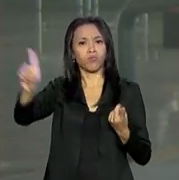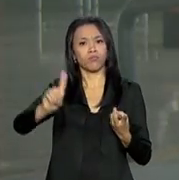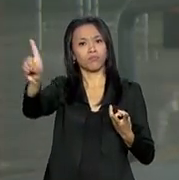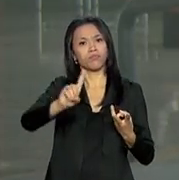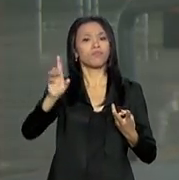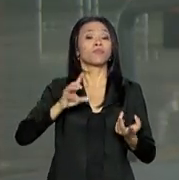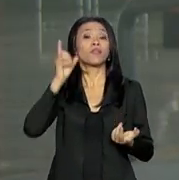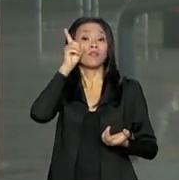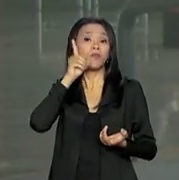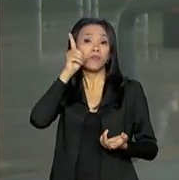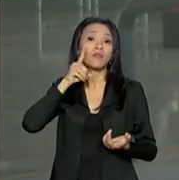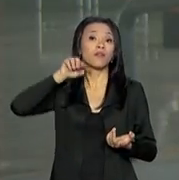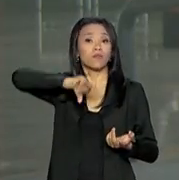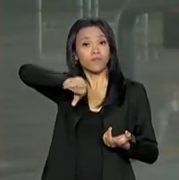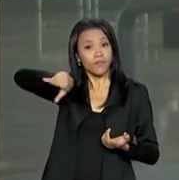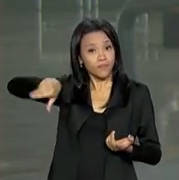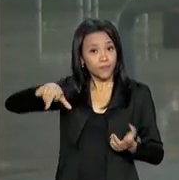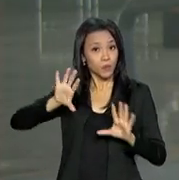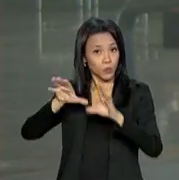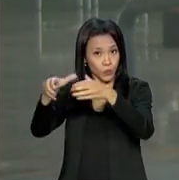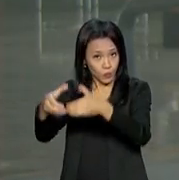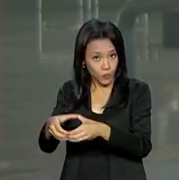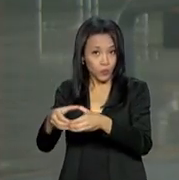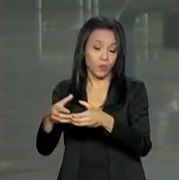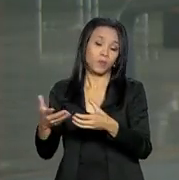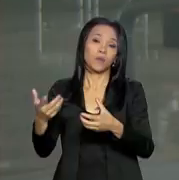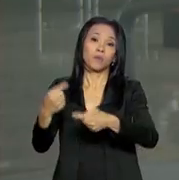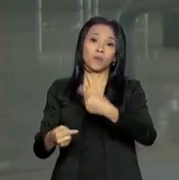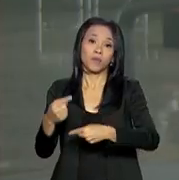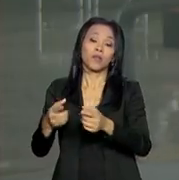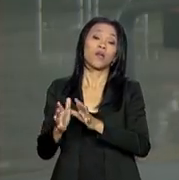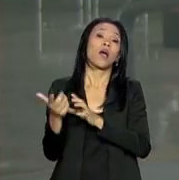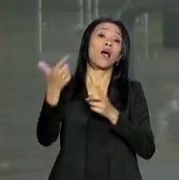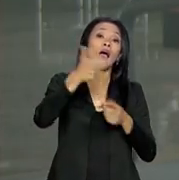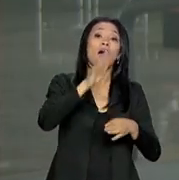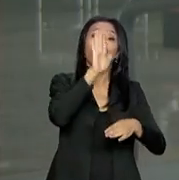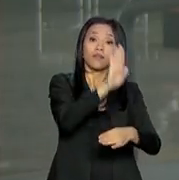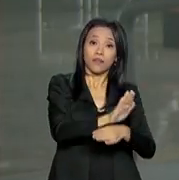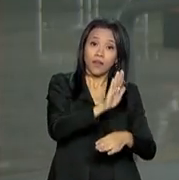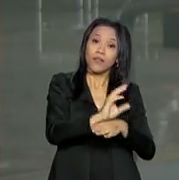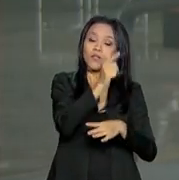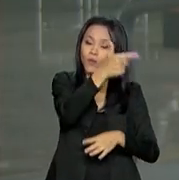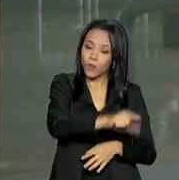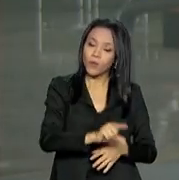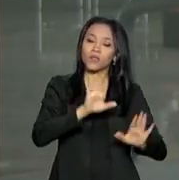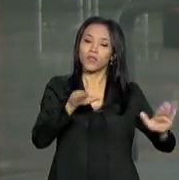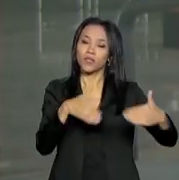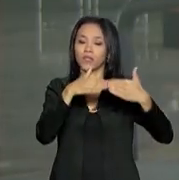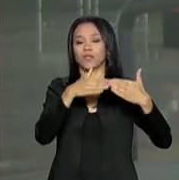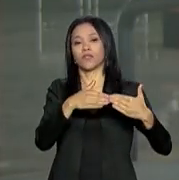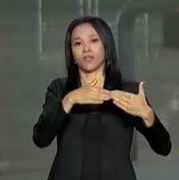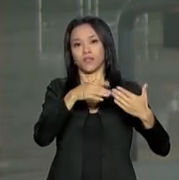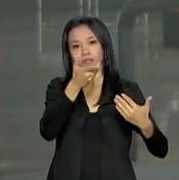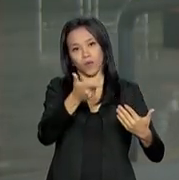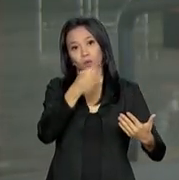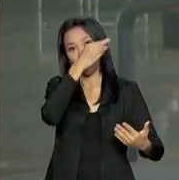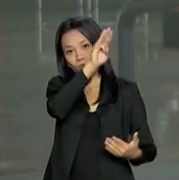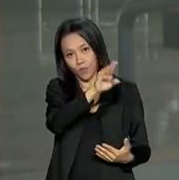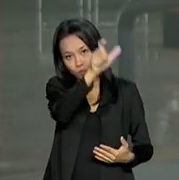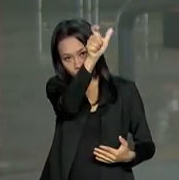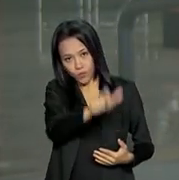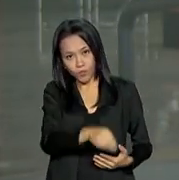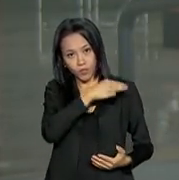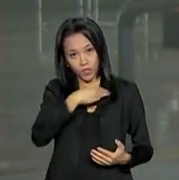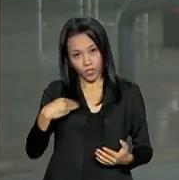partido solidariedade à tarde o encontro será com o ministro da agricultura blairo maggi vamos falar agora dos